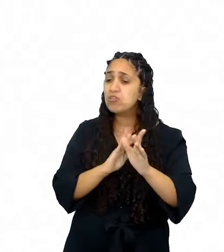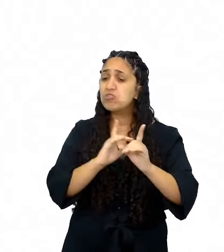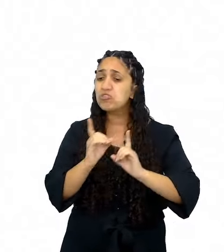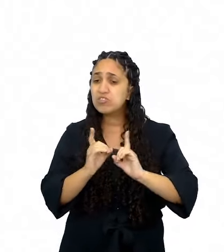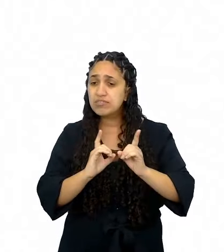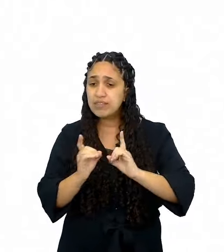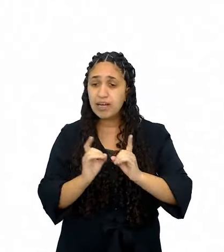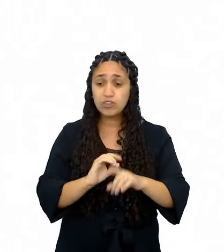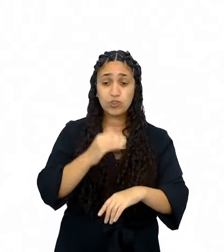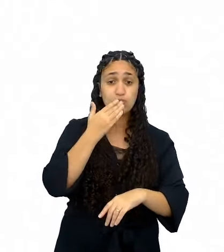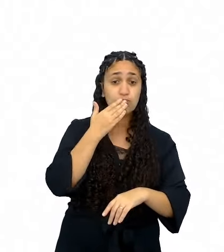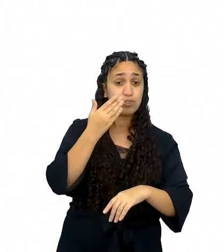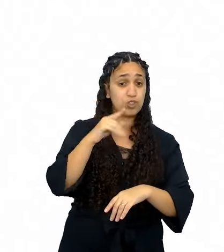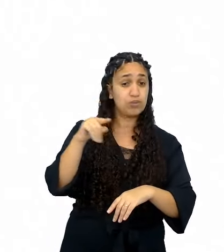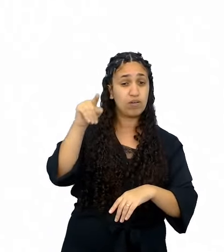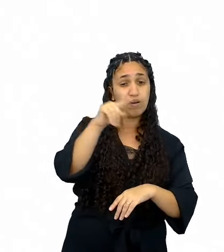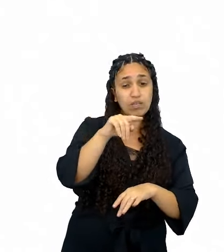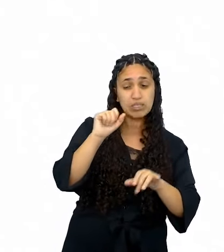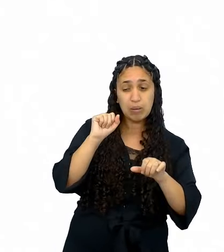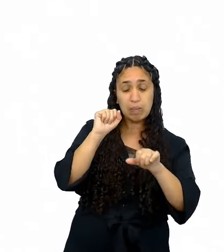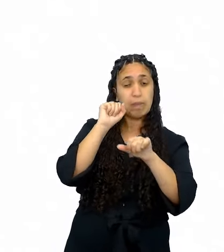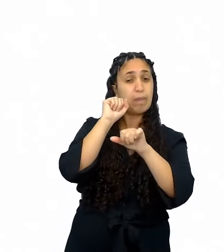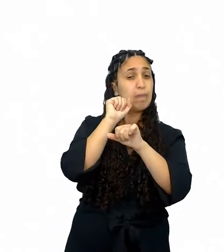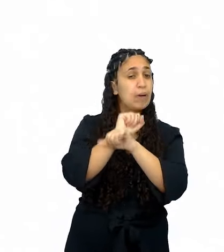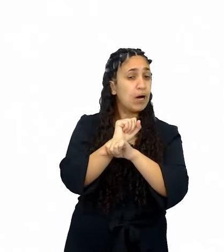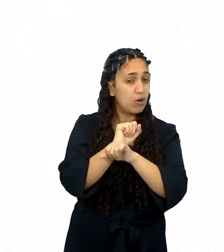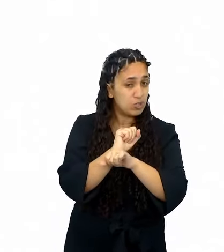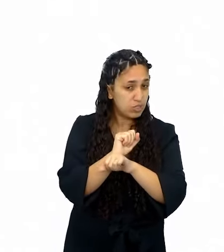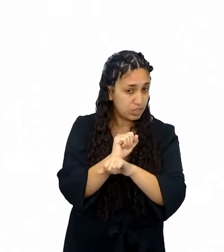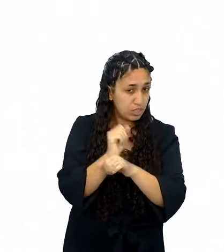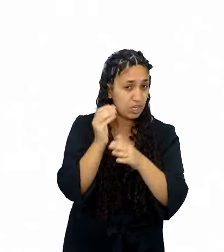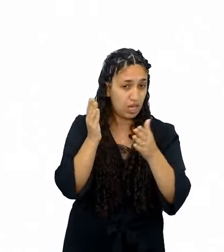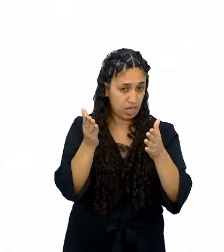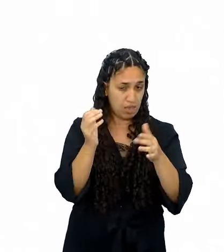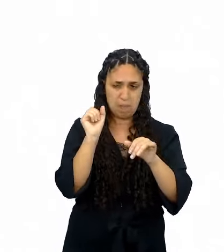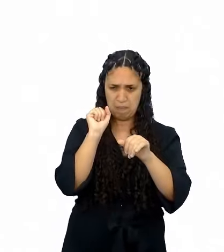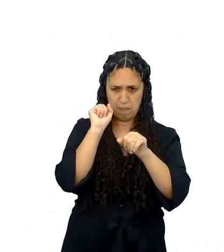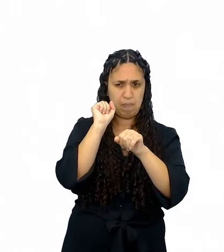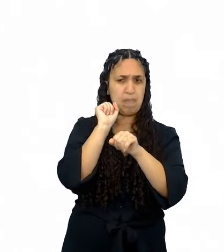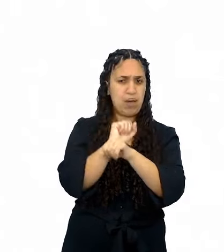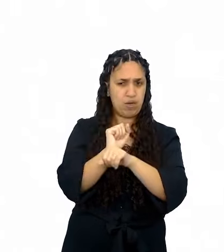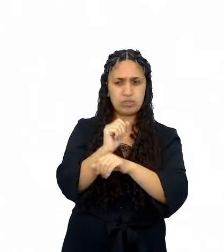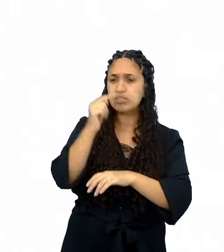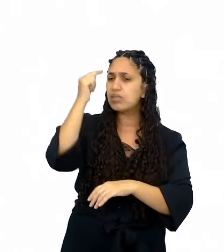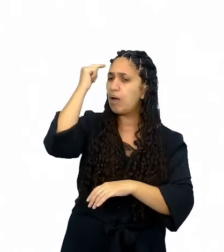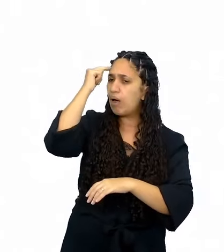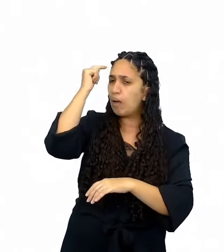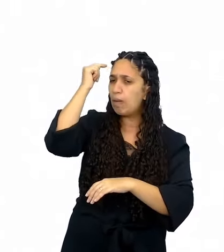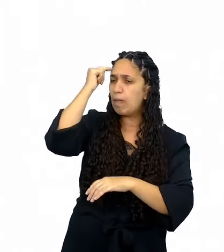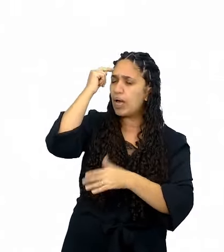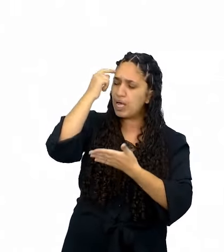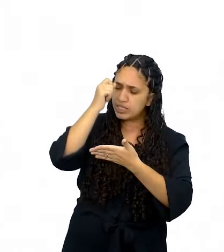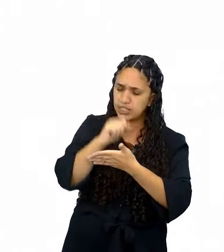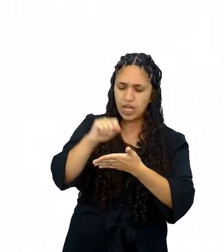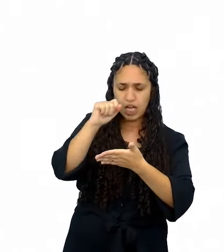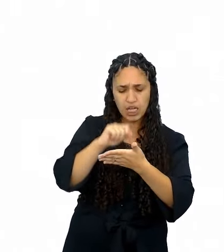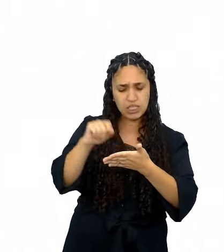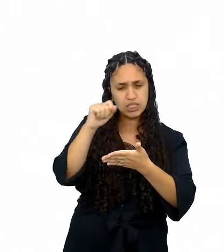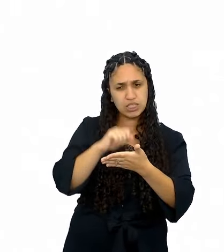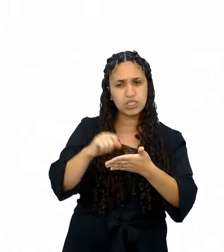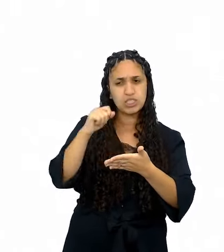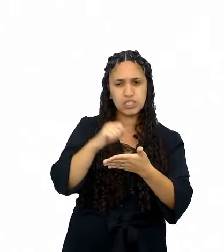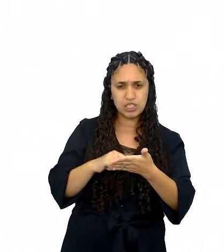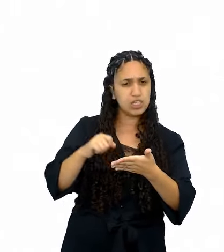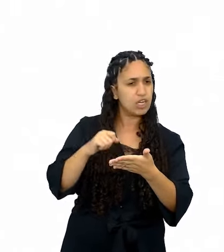Pense nisso, escreva no seu caderno, eu vou até tomar um golinho d'água aqui, e eu já volto a falar com vocês. Não vou dar